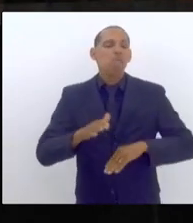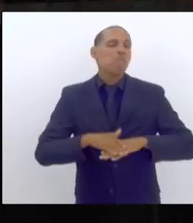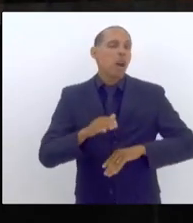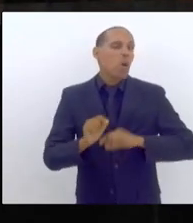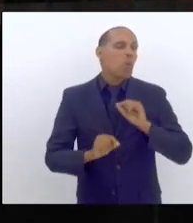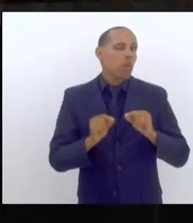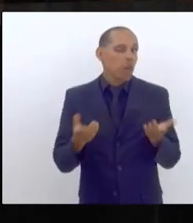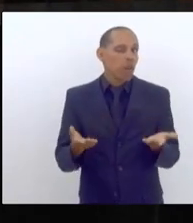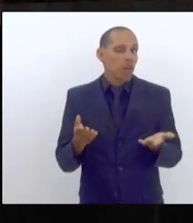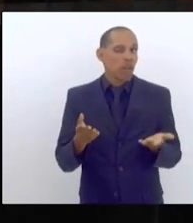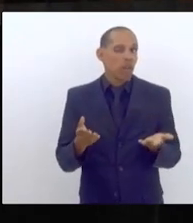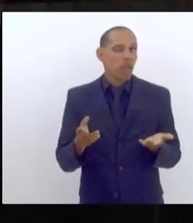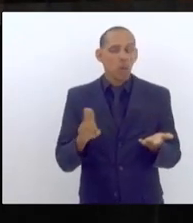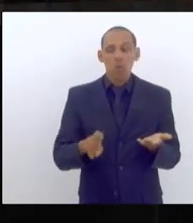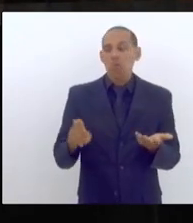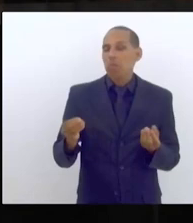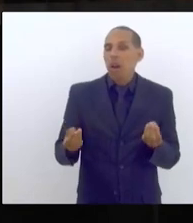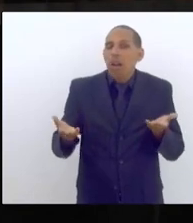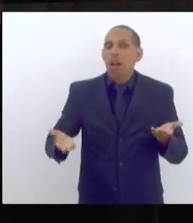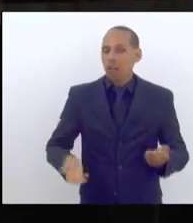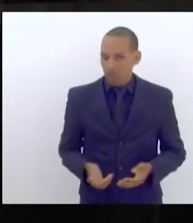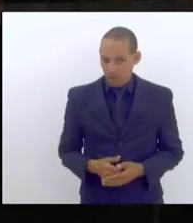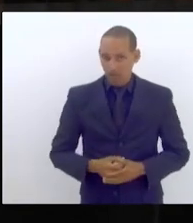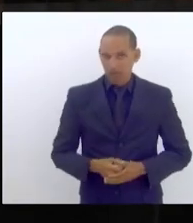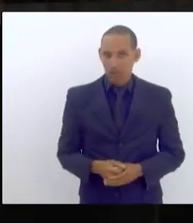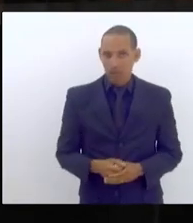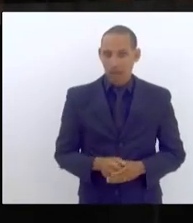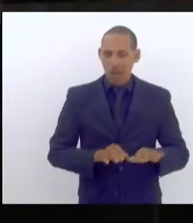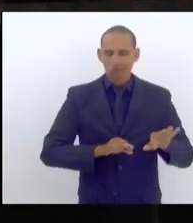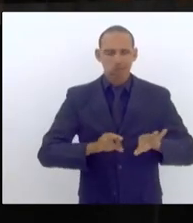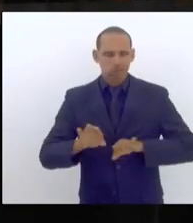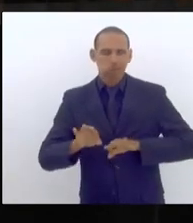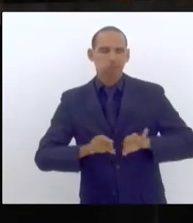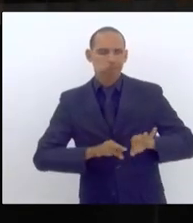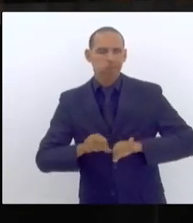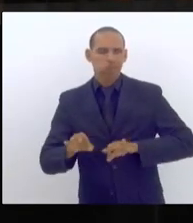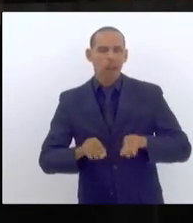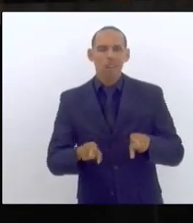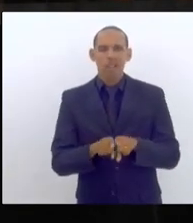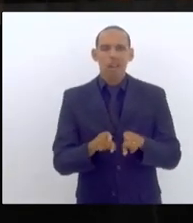vai servir para ter um planejamento e